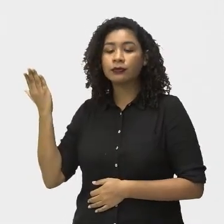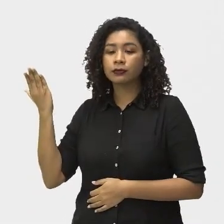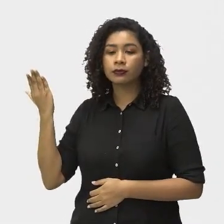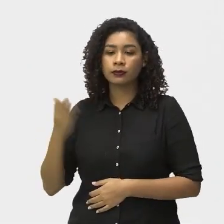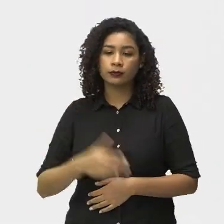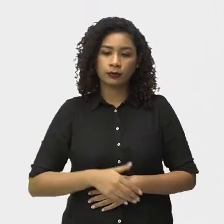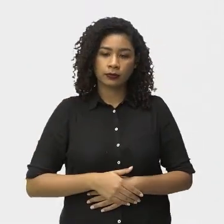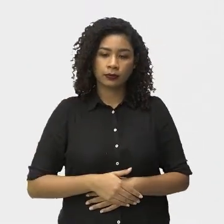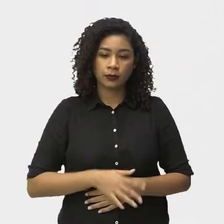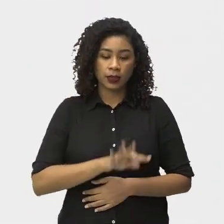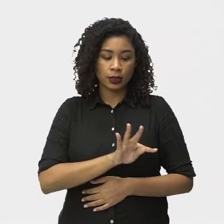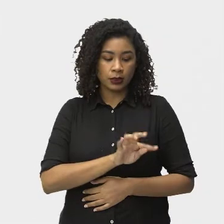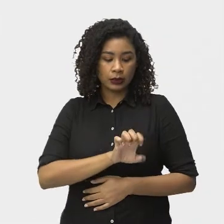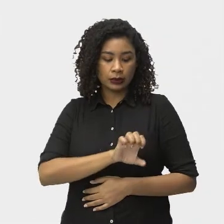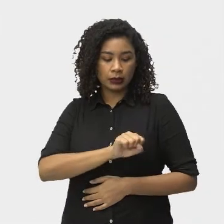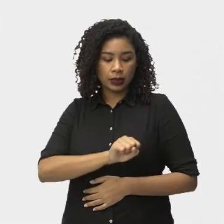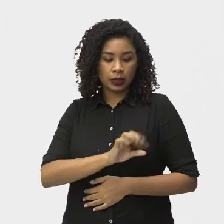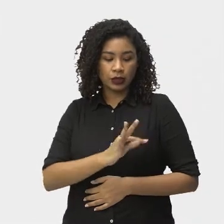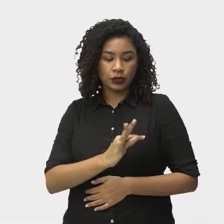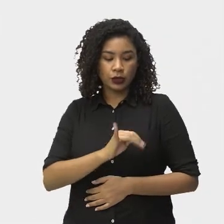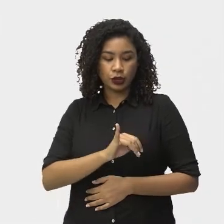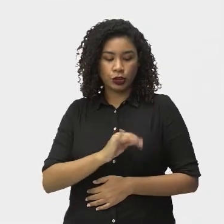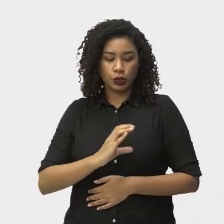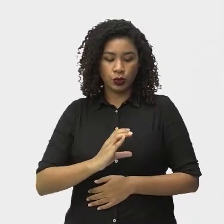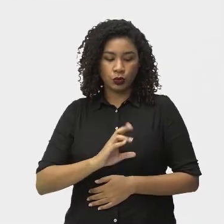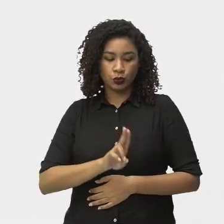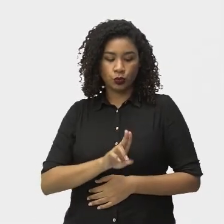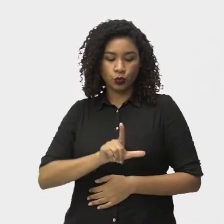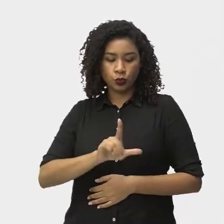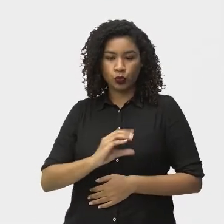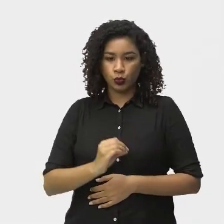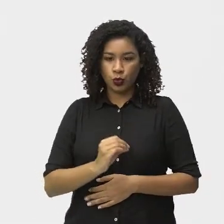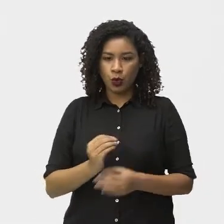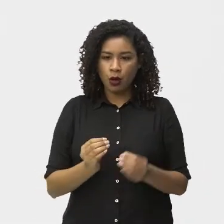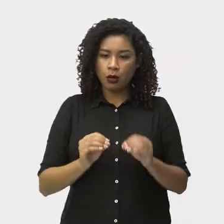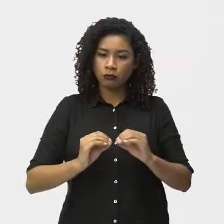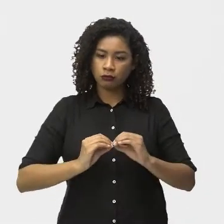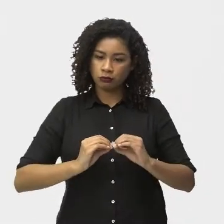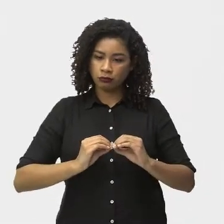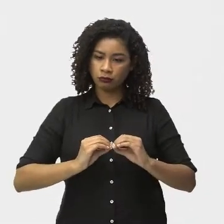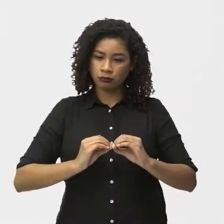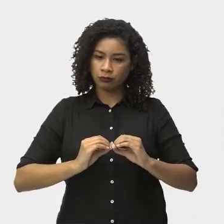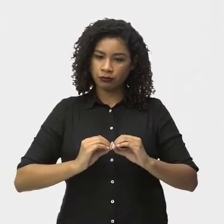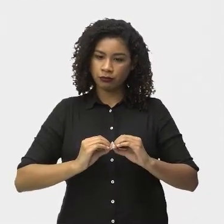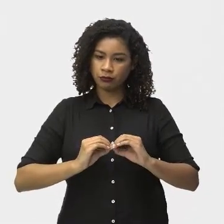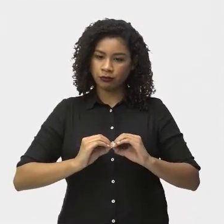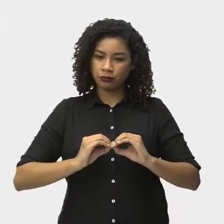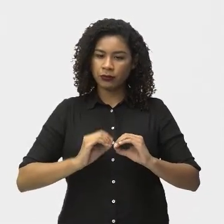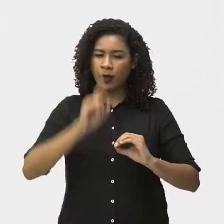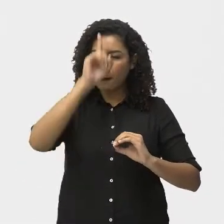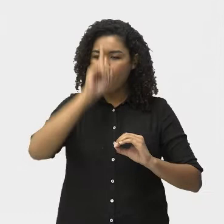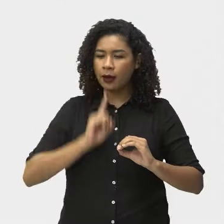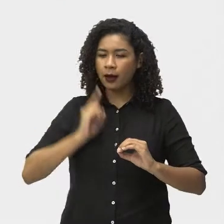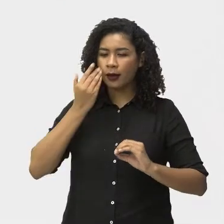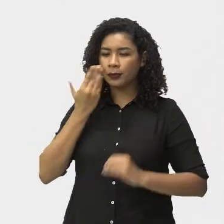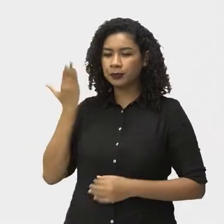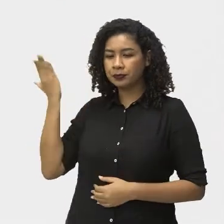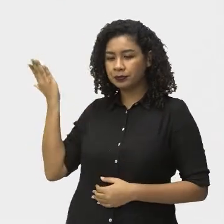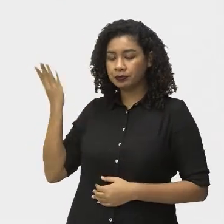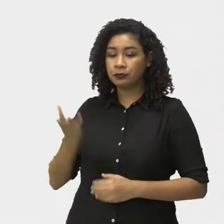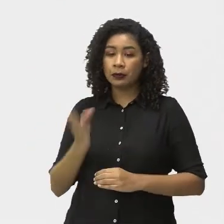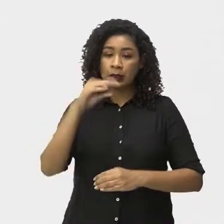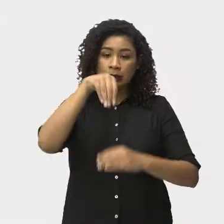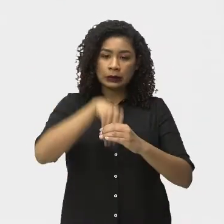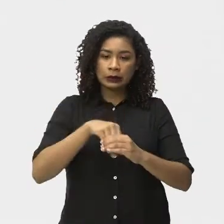o testículo, certo? Aqui você pode observar, vou marcar aqui de amarelo, tem lá o testículo e no interior dele